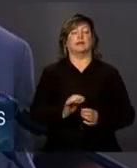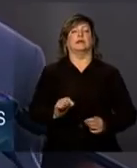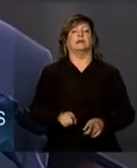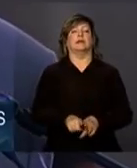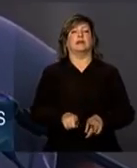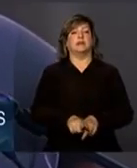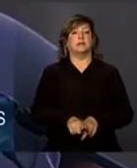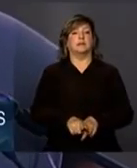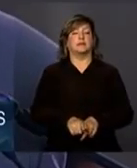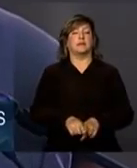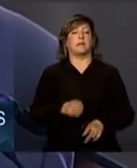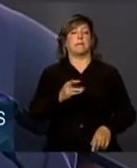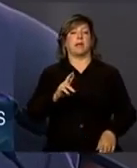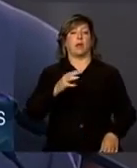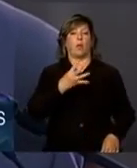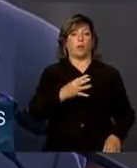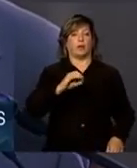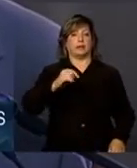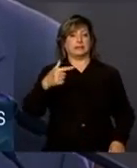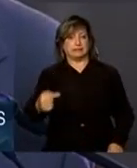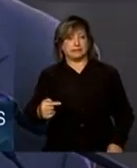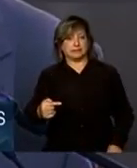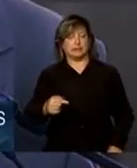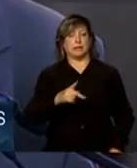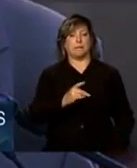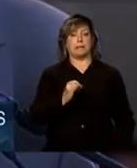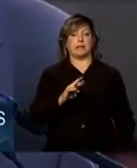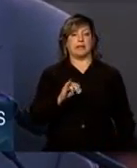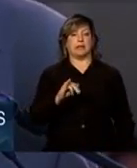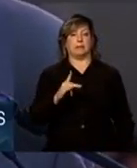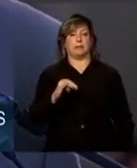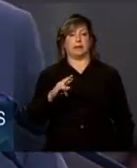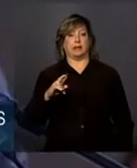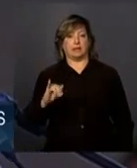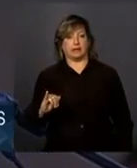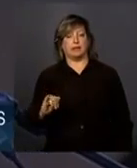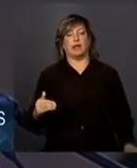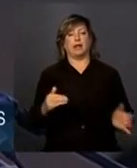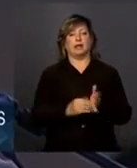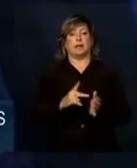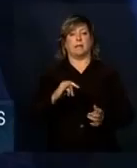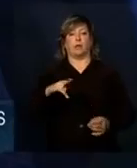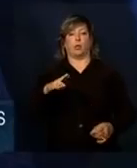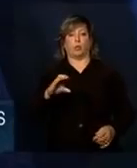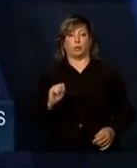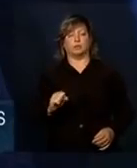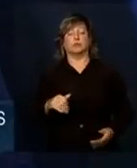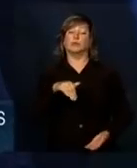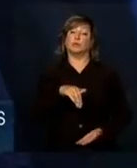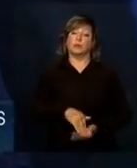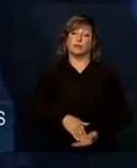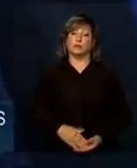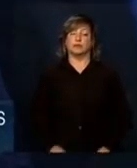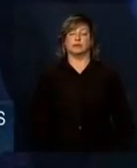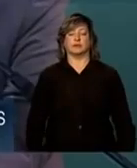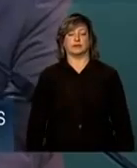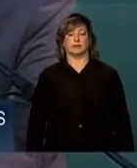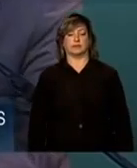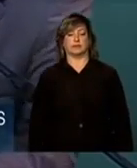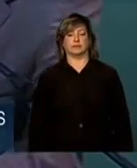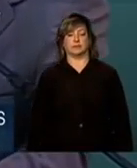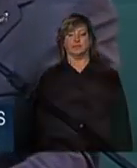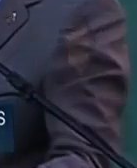também a BR-407, do trecho de Piripiri até o município de Picos. E, por último, eu queria